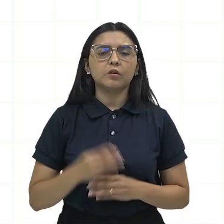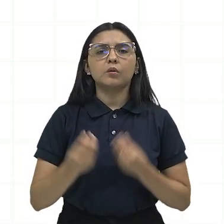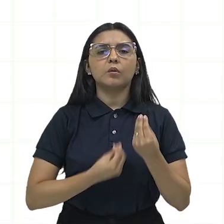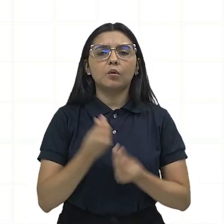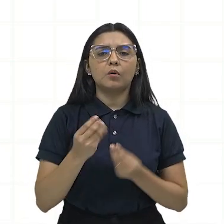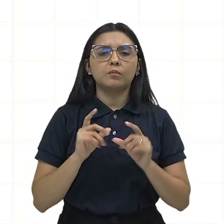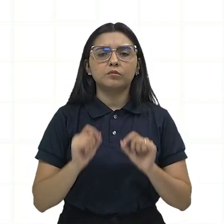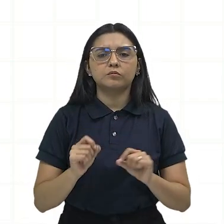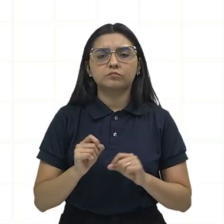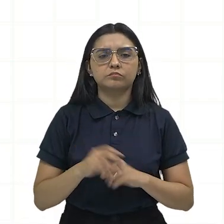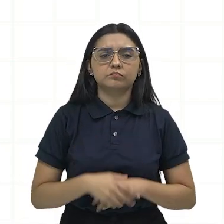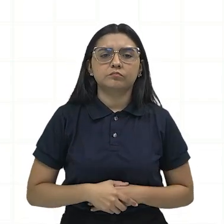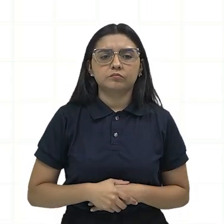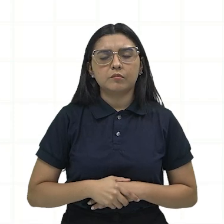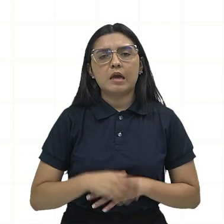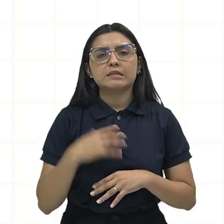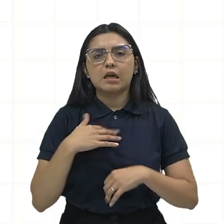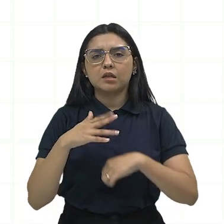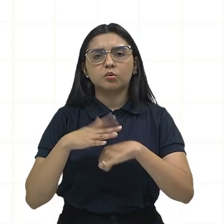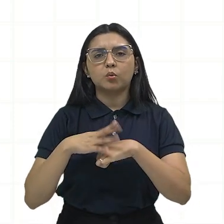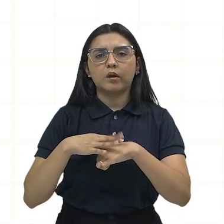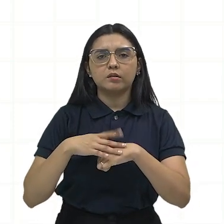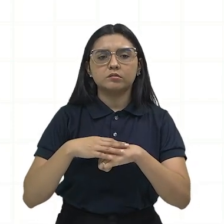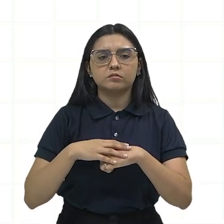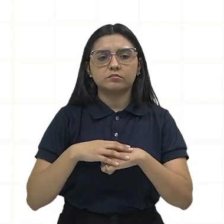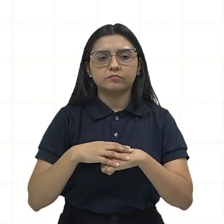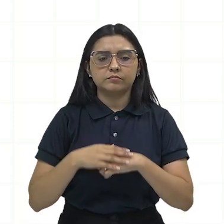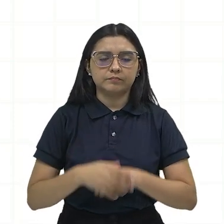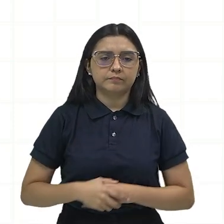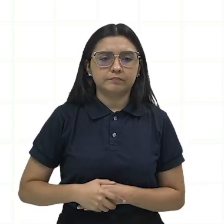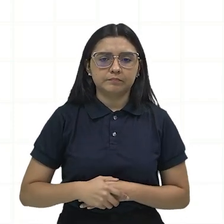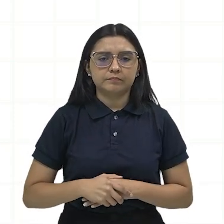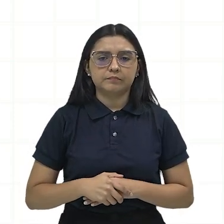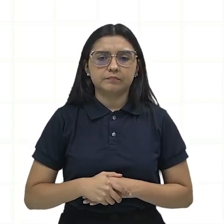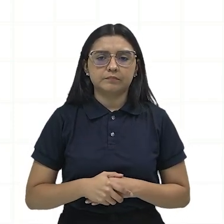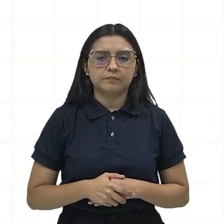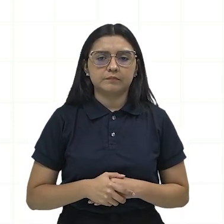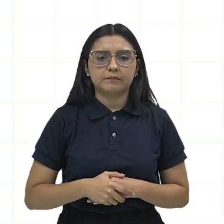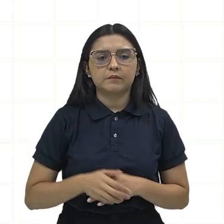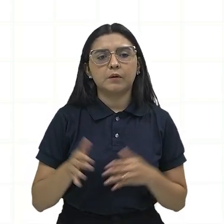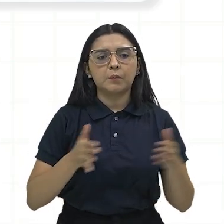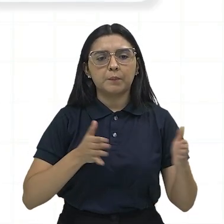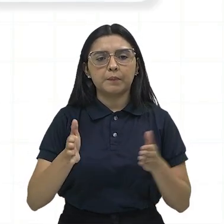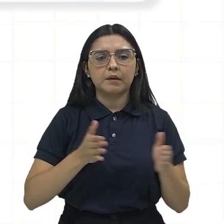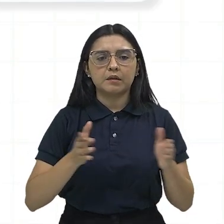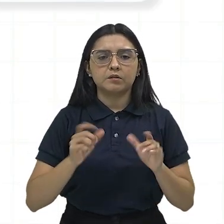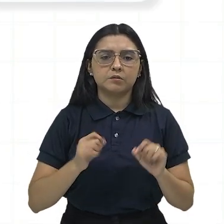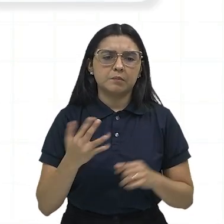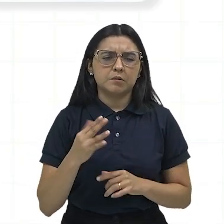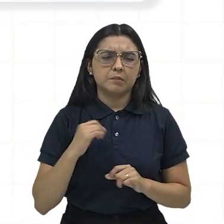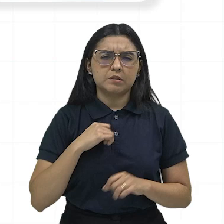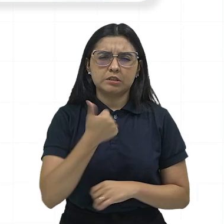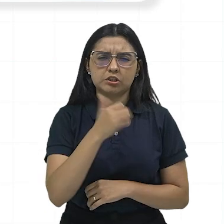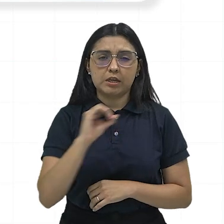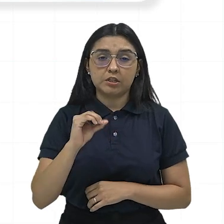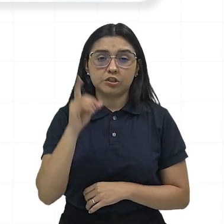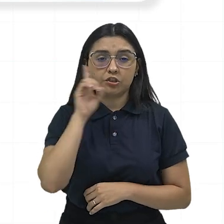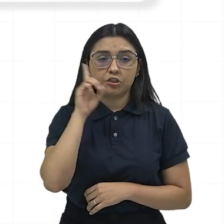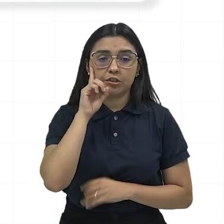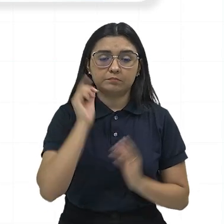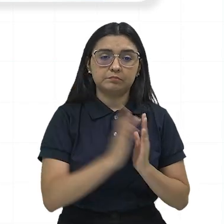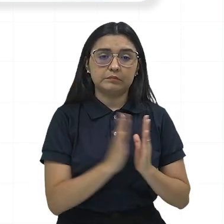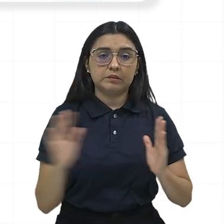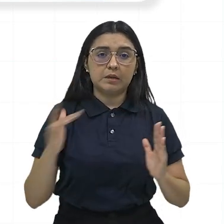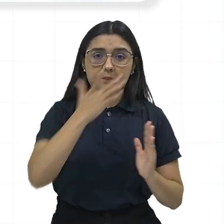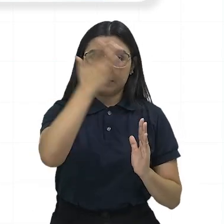dá, né, o desenvolvimento dessa doença? O período de incubação pode durar aí cerca de 10 dias, então a